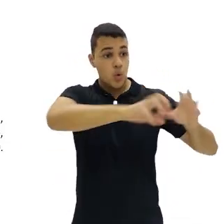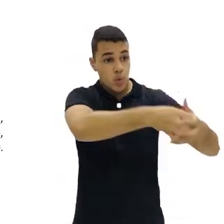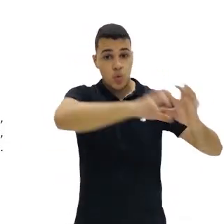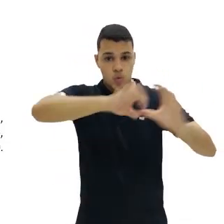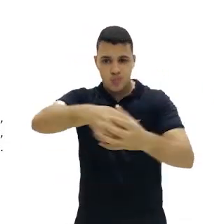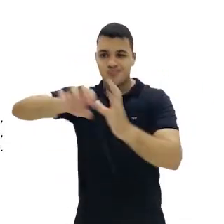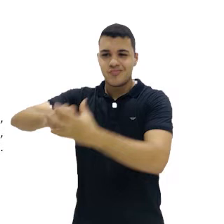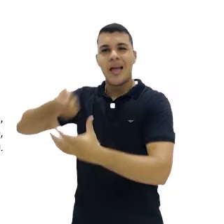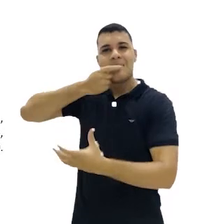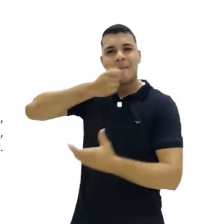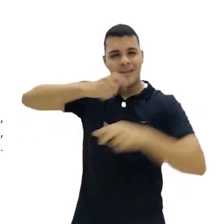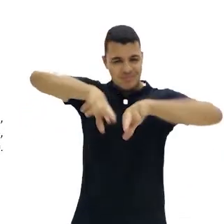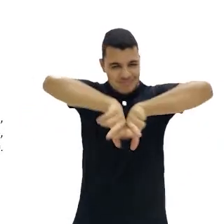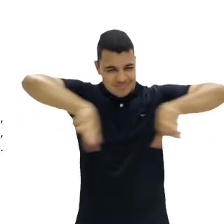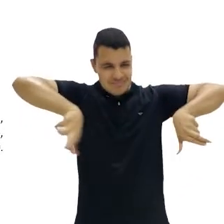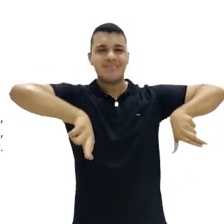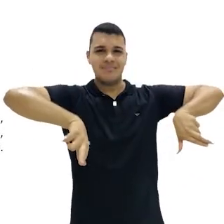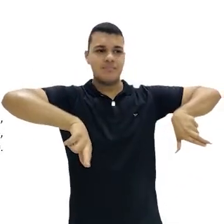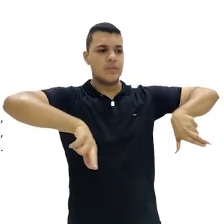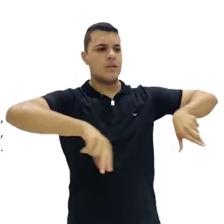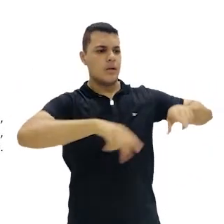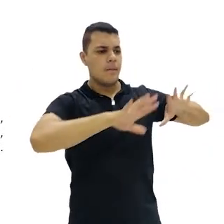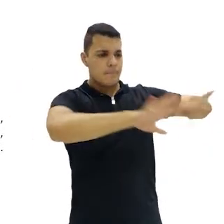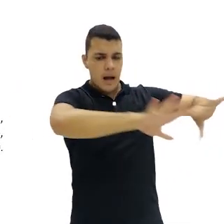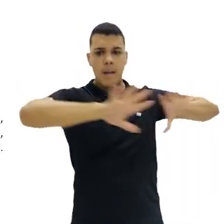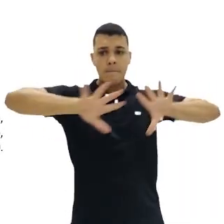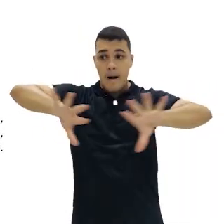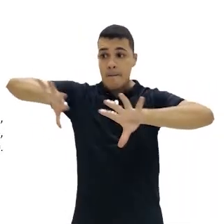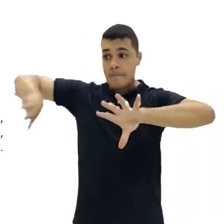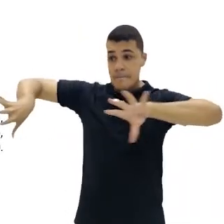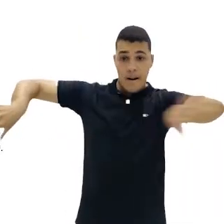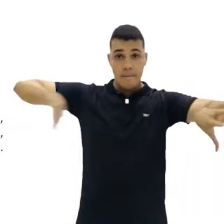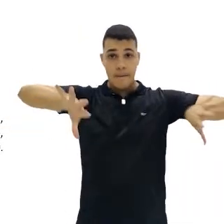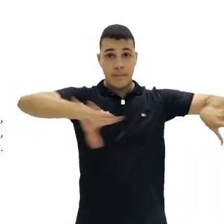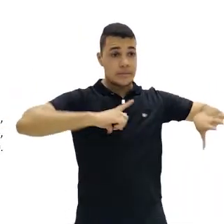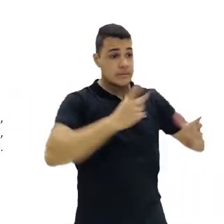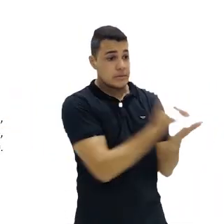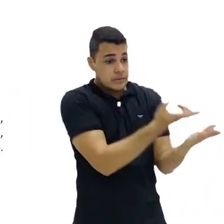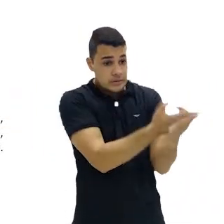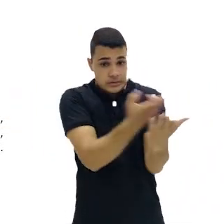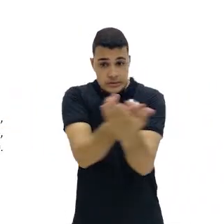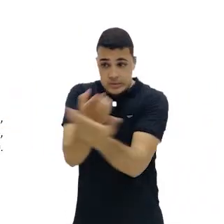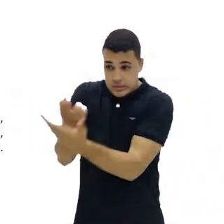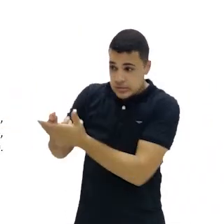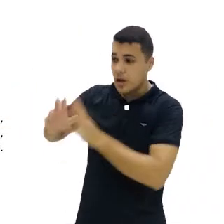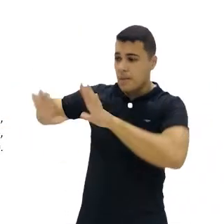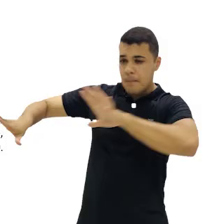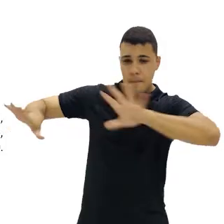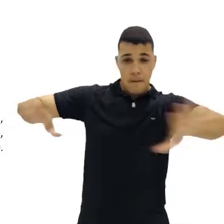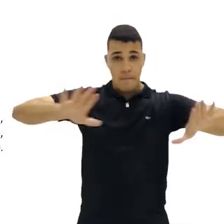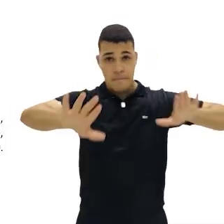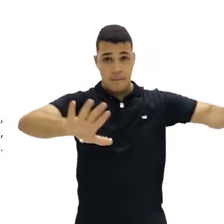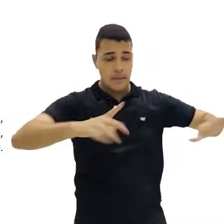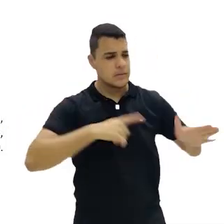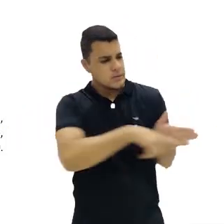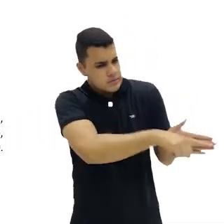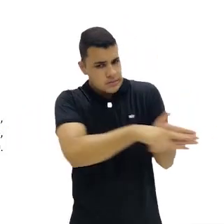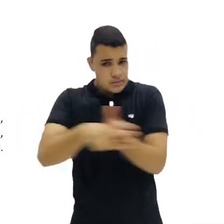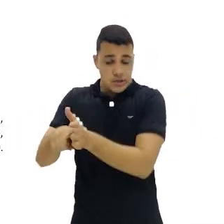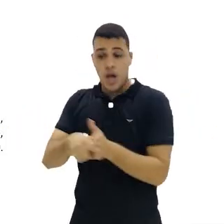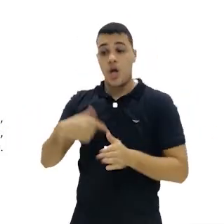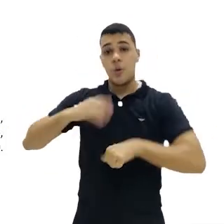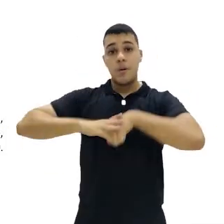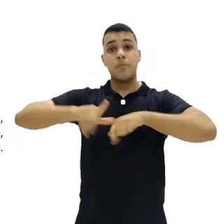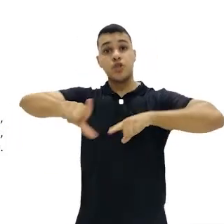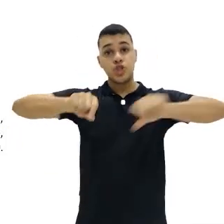combinações ou desses 3 esquemas. E o desfecho que eu escolhi entre os vários que os autores apresentam foi continuar